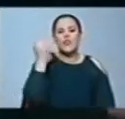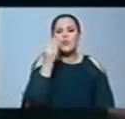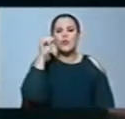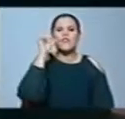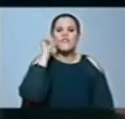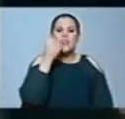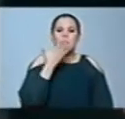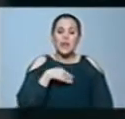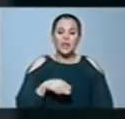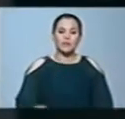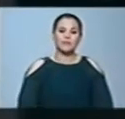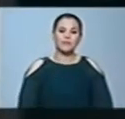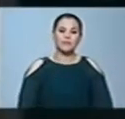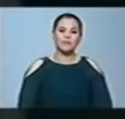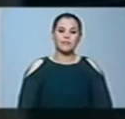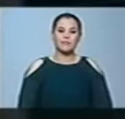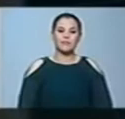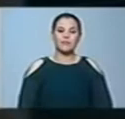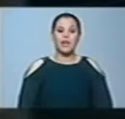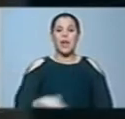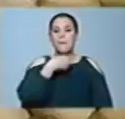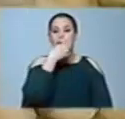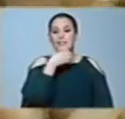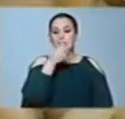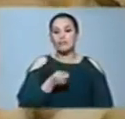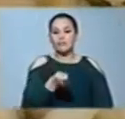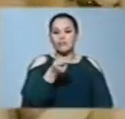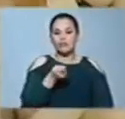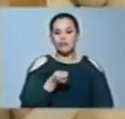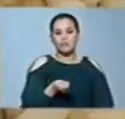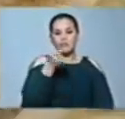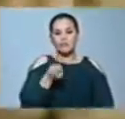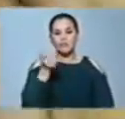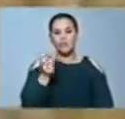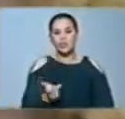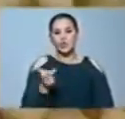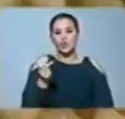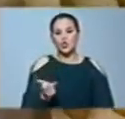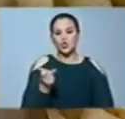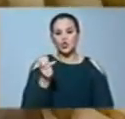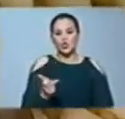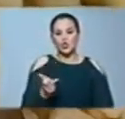branco para isentar da chave que é mas a começa a cozinhar